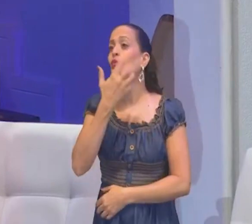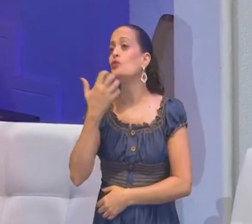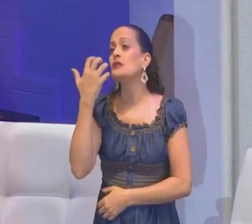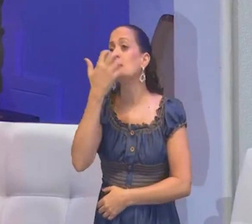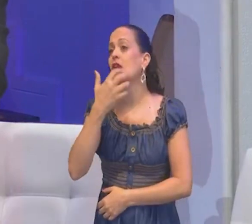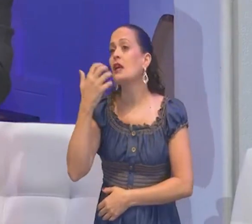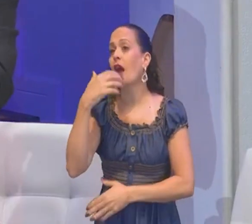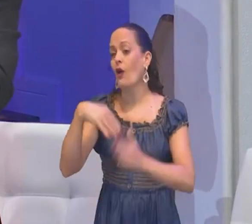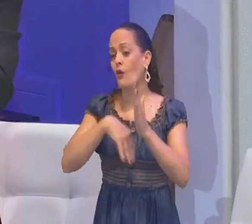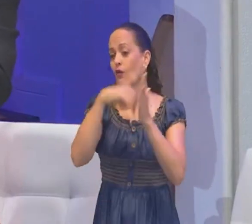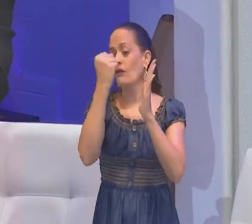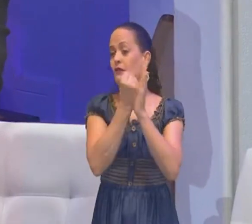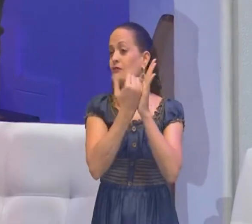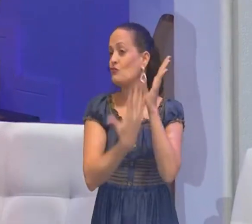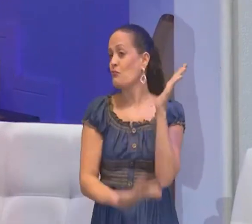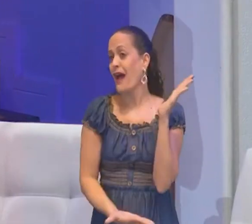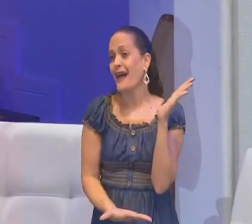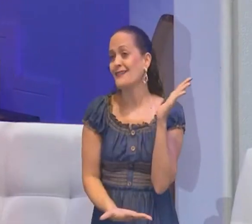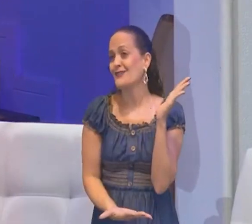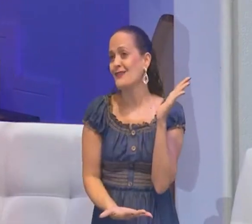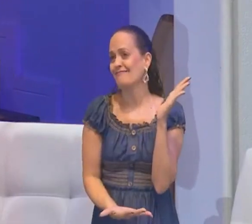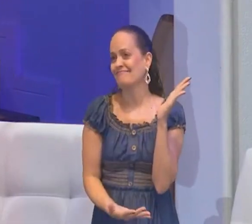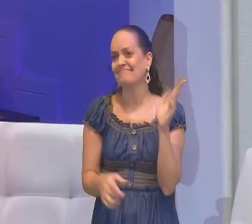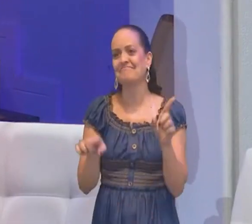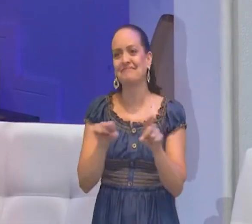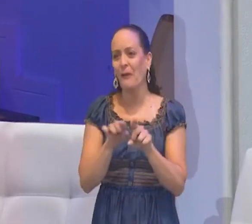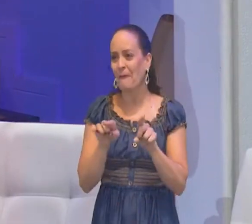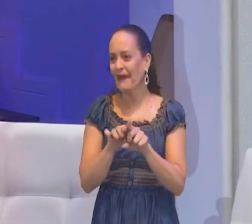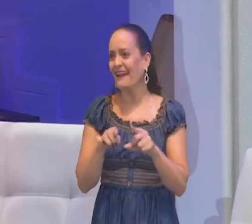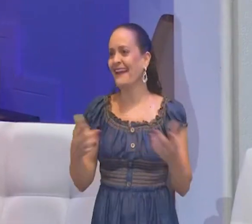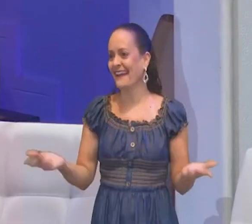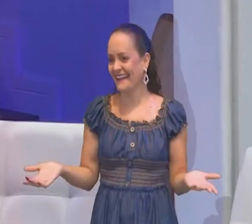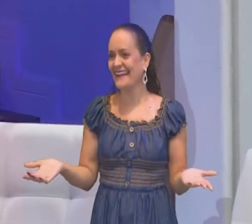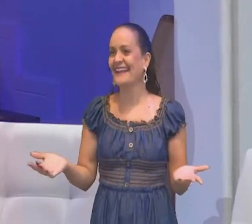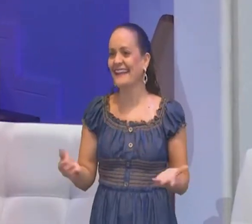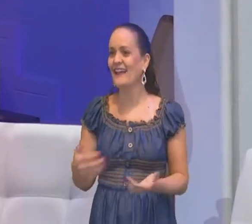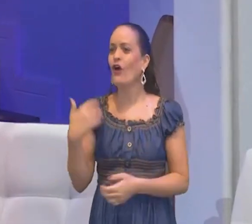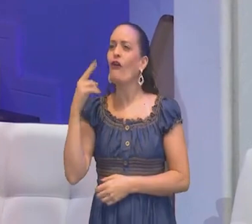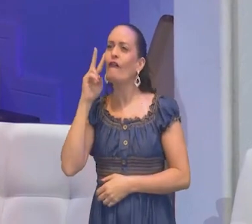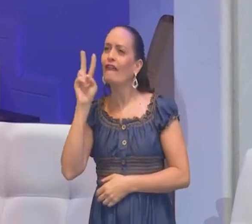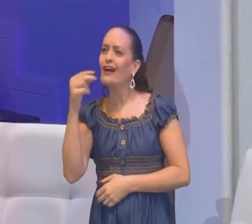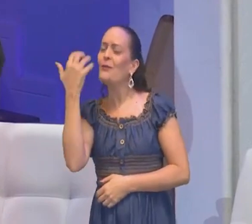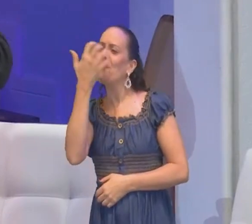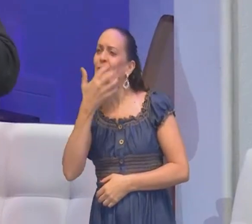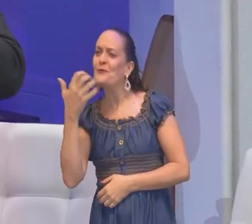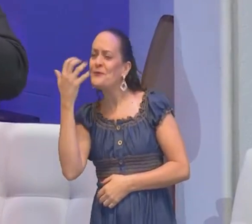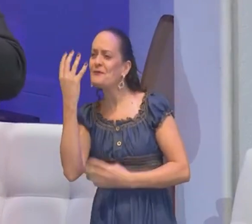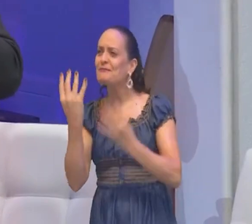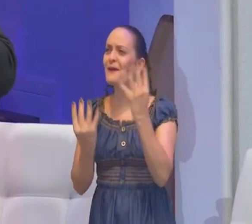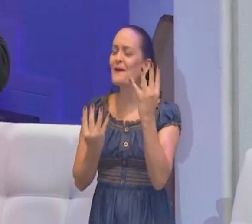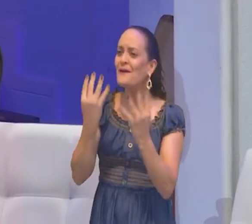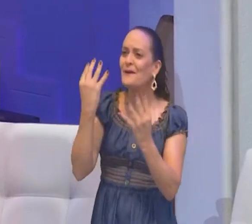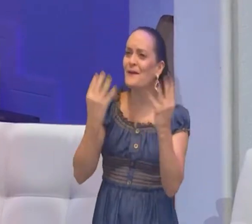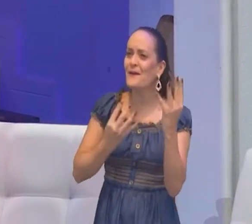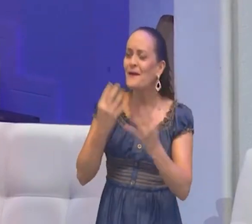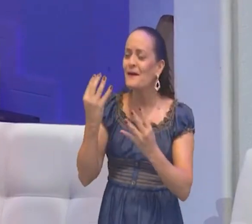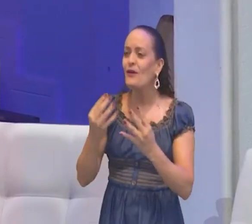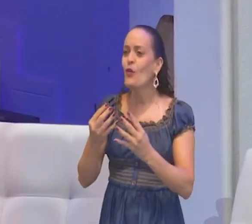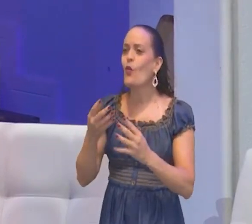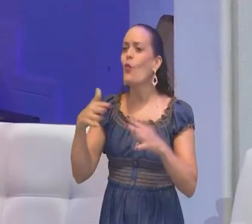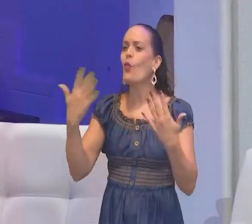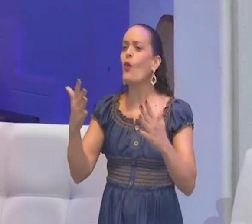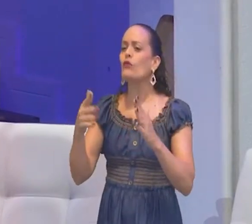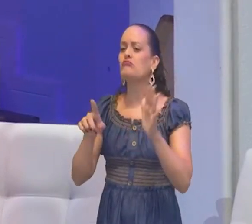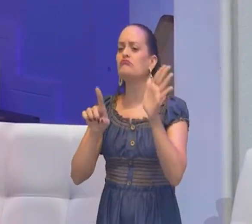igreja, foi esse o testemunho ali na sua profissão de fé. Ouvindo aquele musical, no momento em que foi feito um